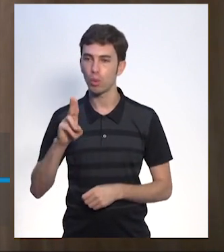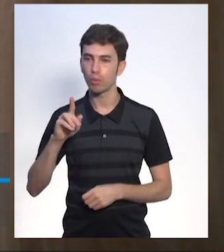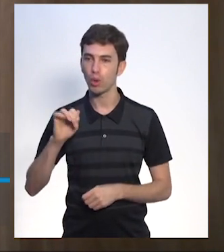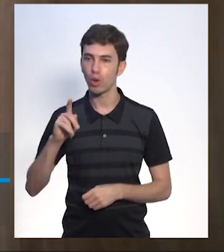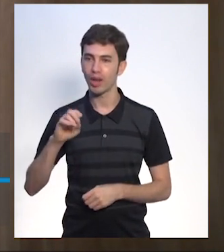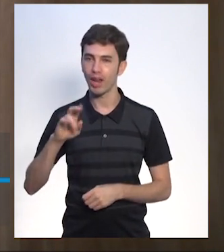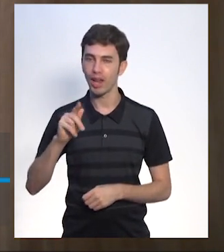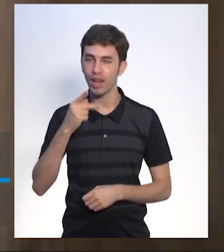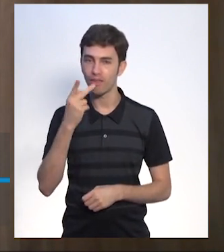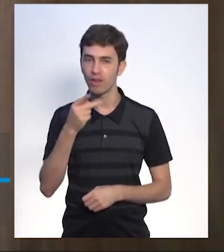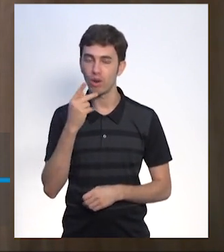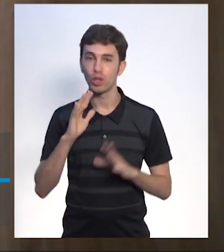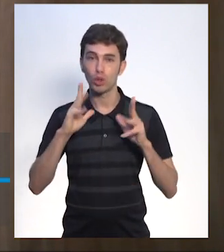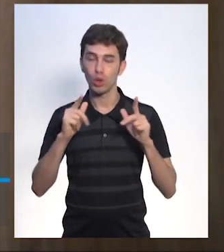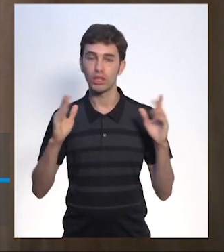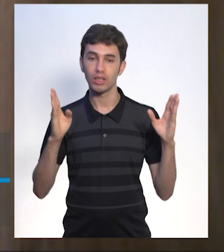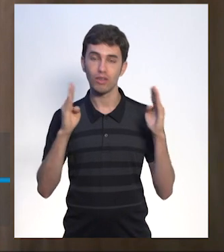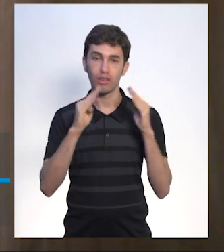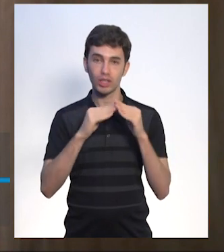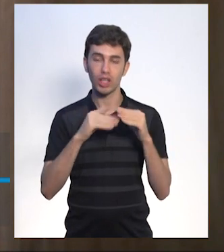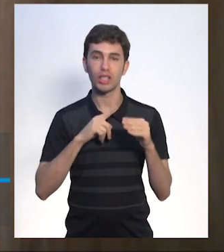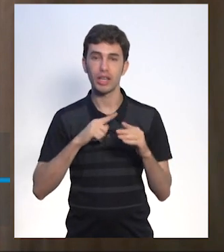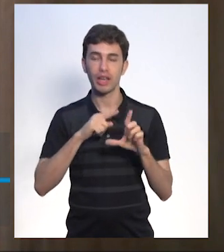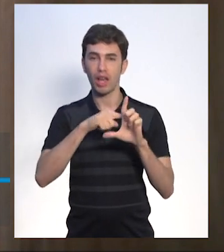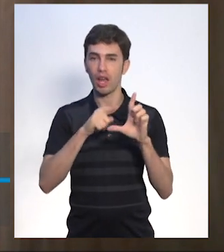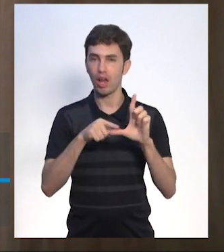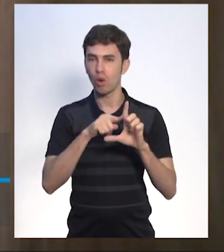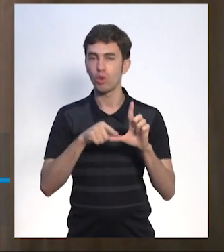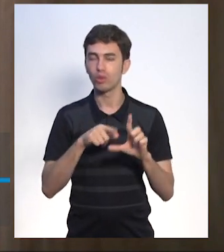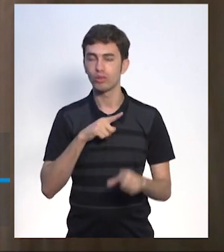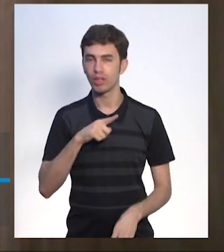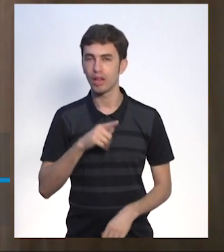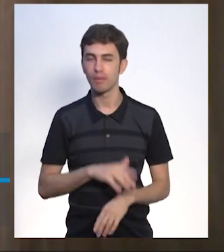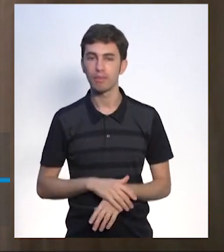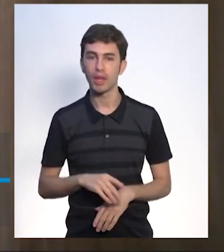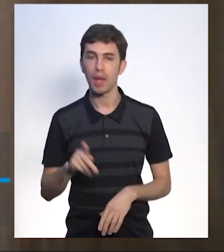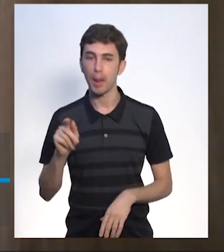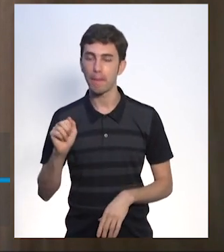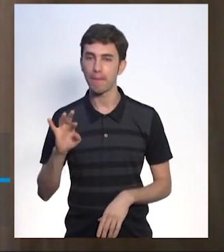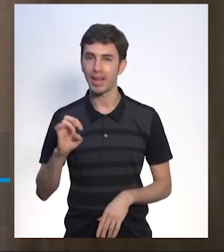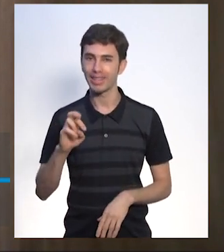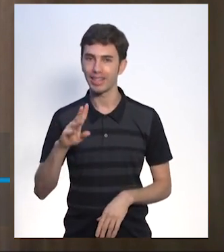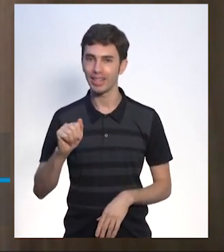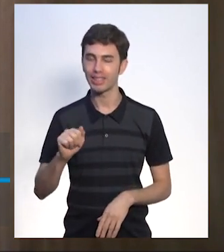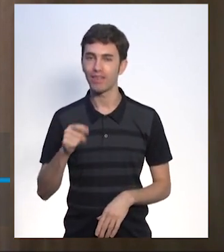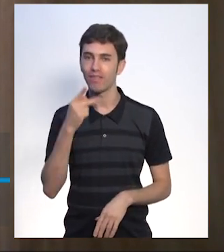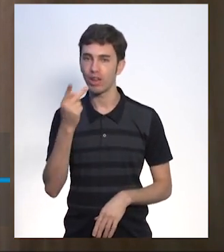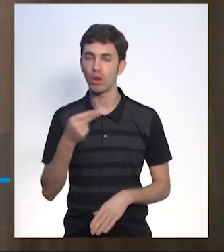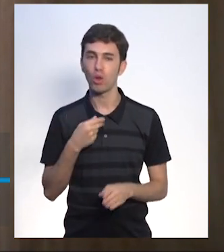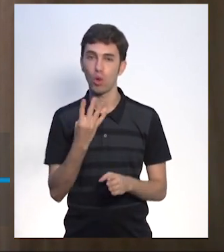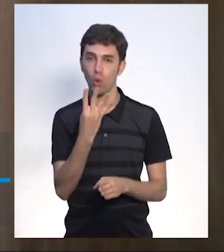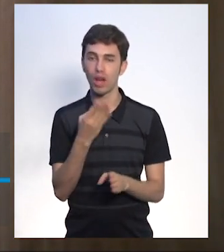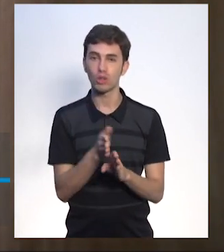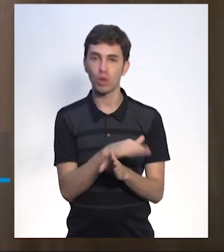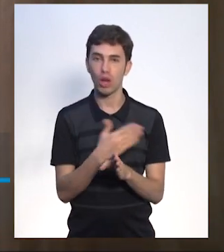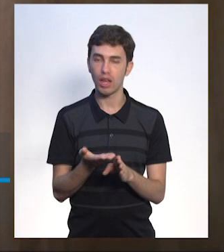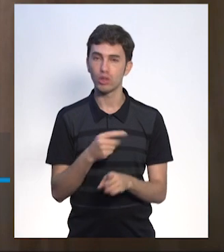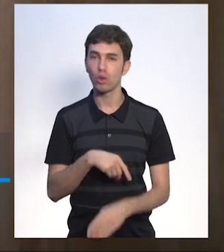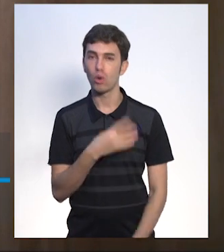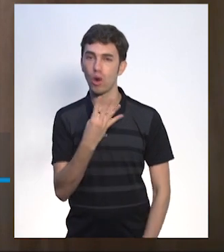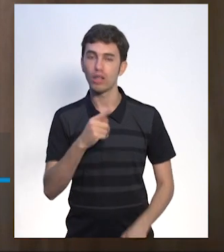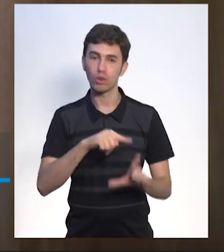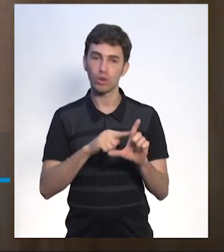são fechadas e possuem ângulos. Legal. Os alunos da professora Patrícia, 4 lados, 4